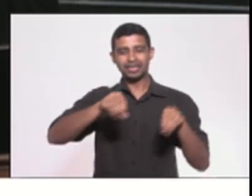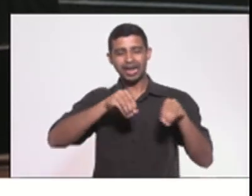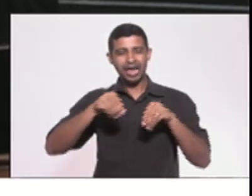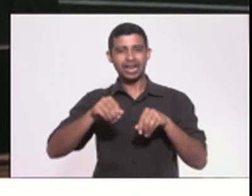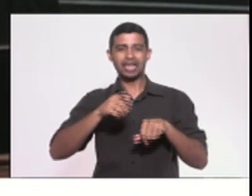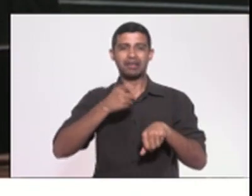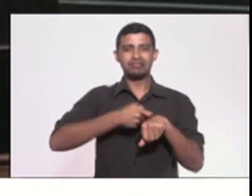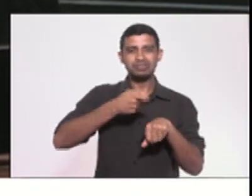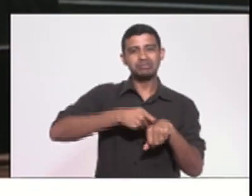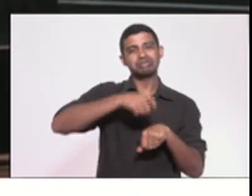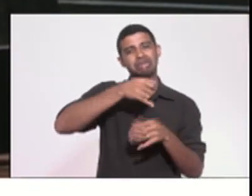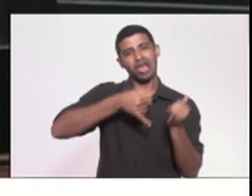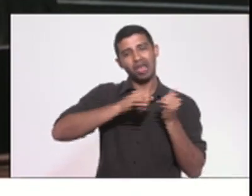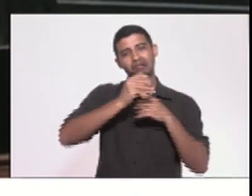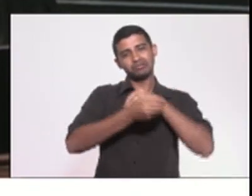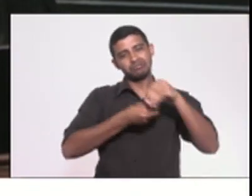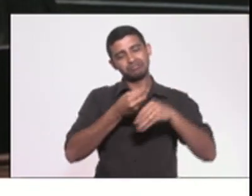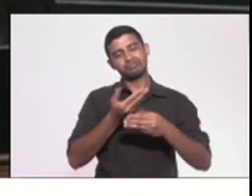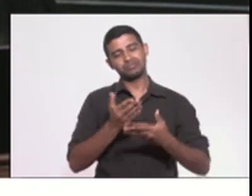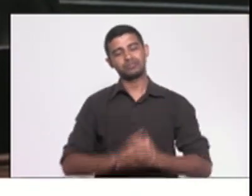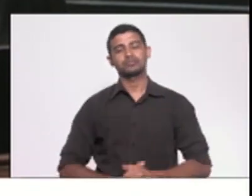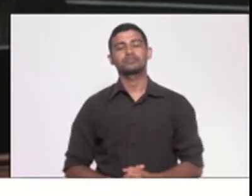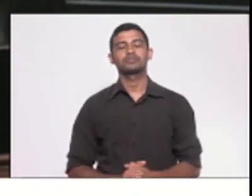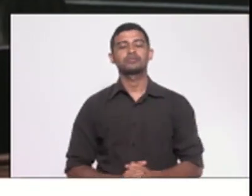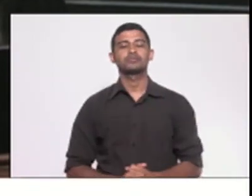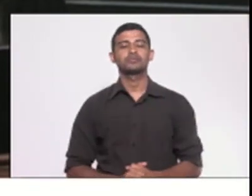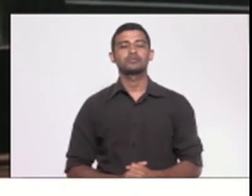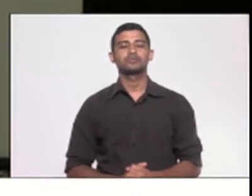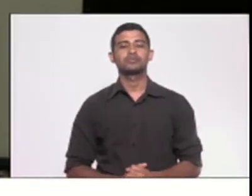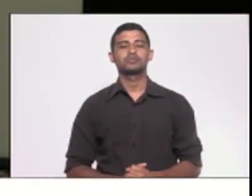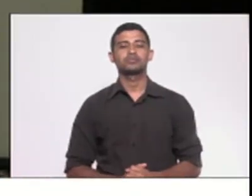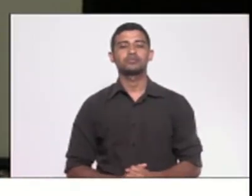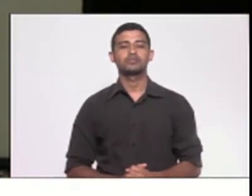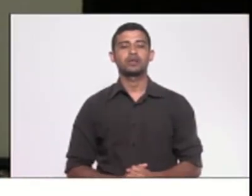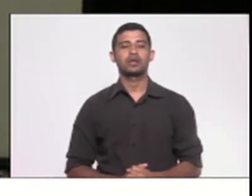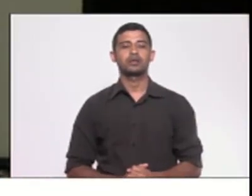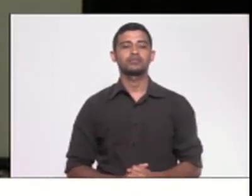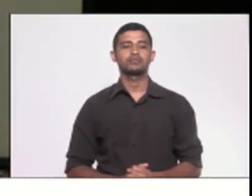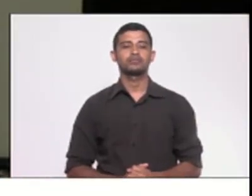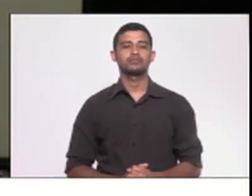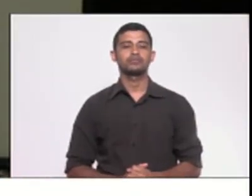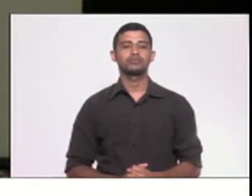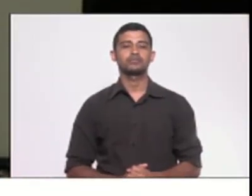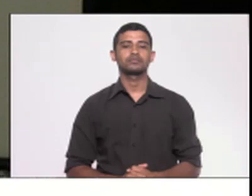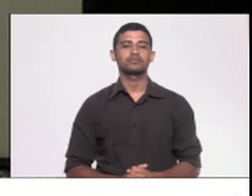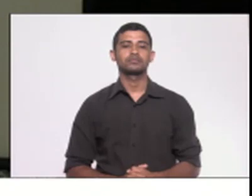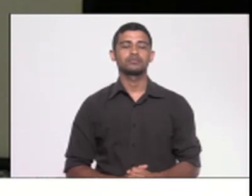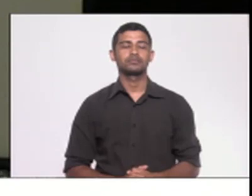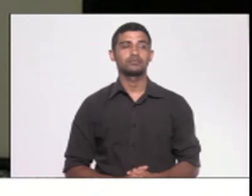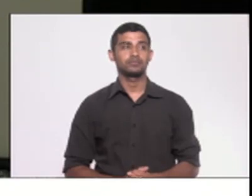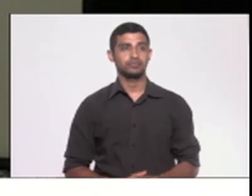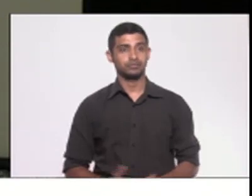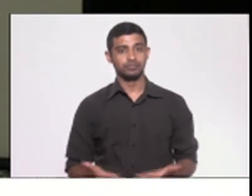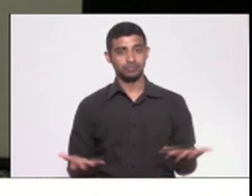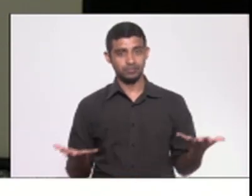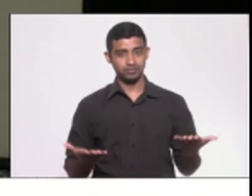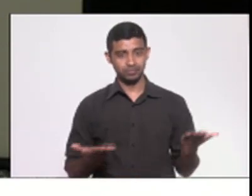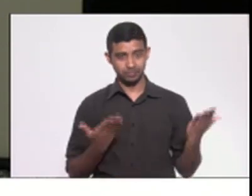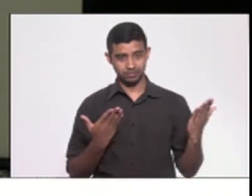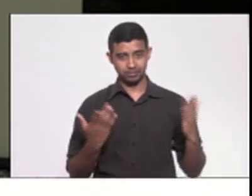cimento, etc. Aqui é a unidade que está funcionando no Caju. E aqui são as ações